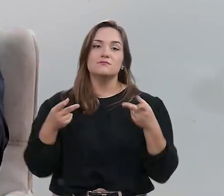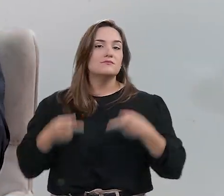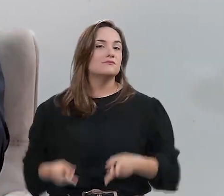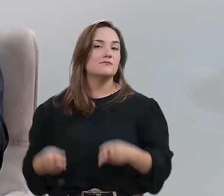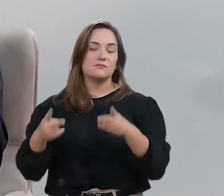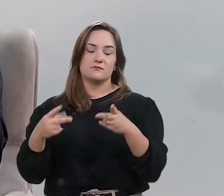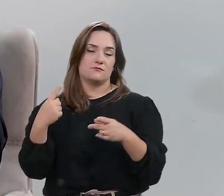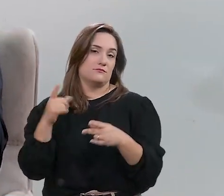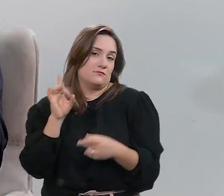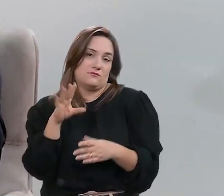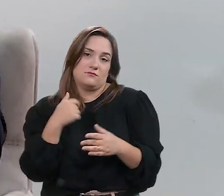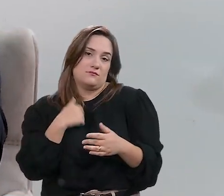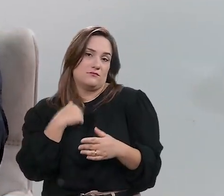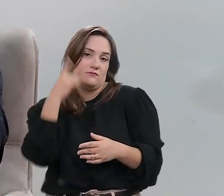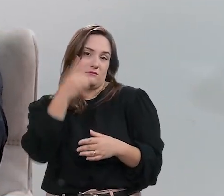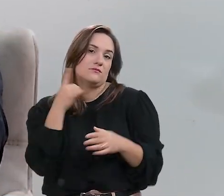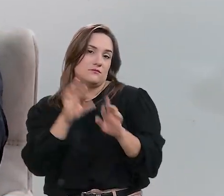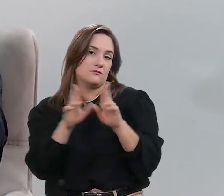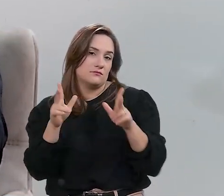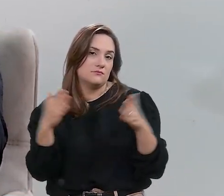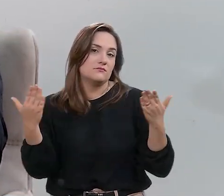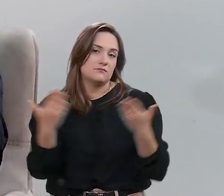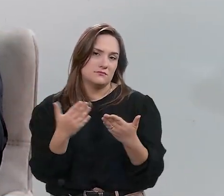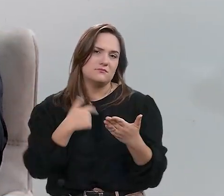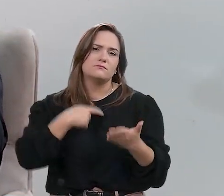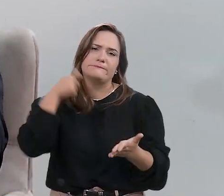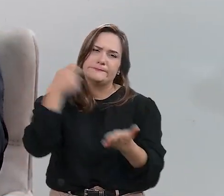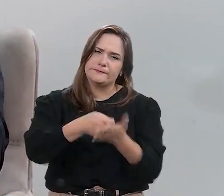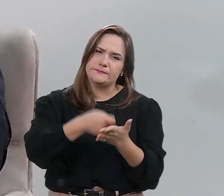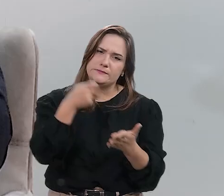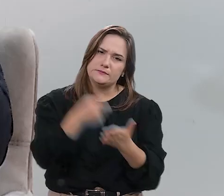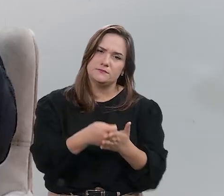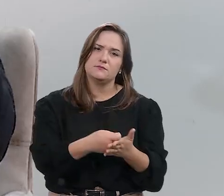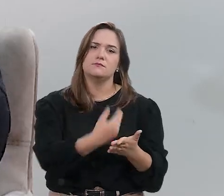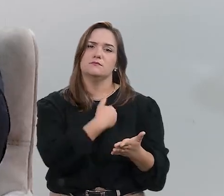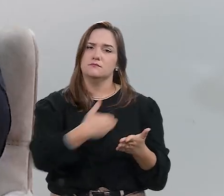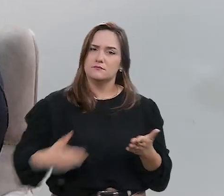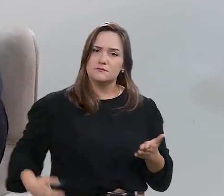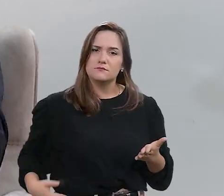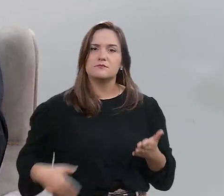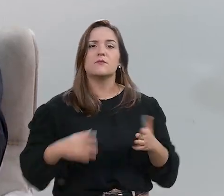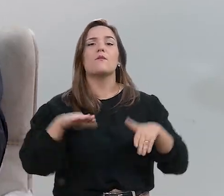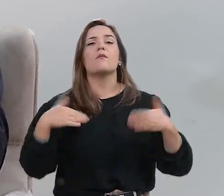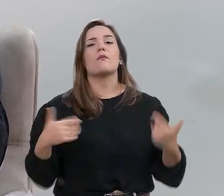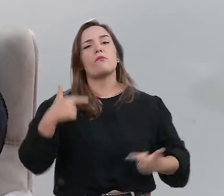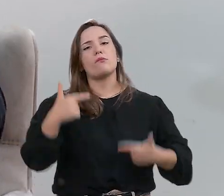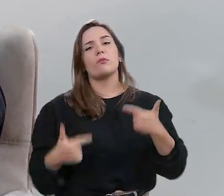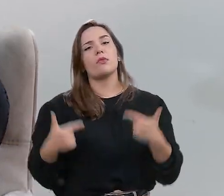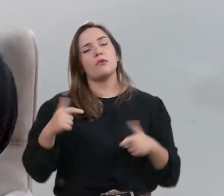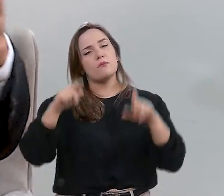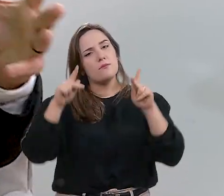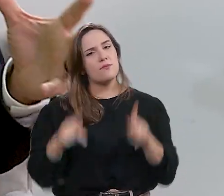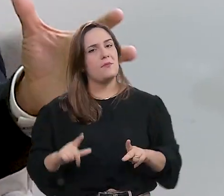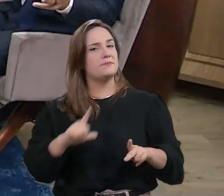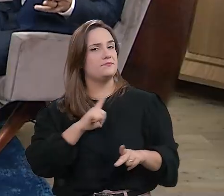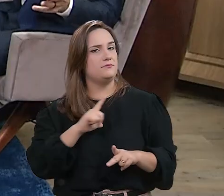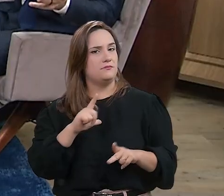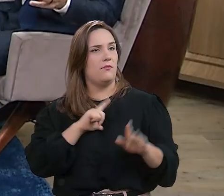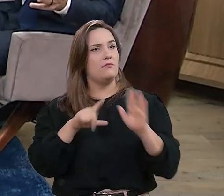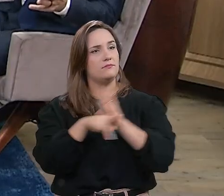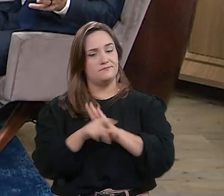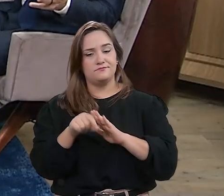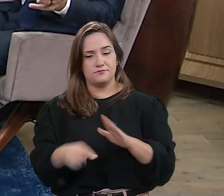de parlamentar, né? Cobrando do poder público as políticas públicas para esses